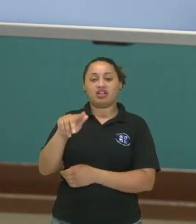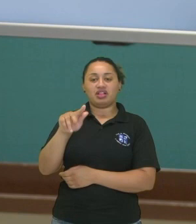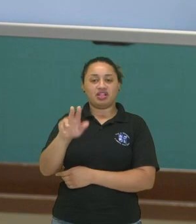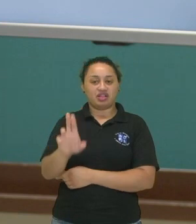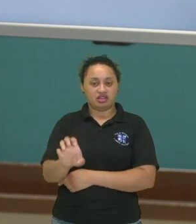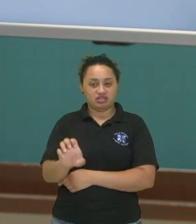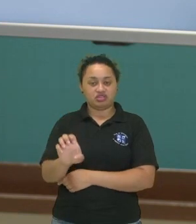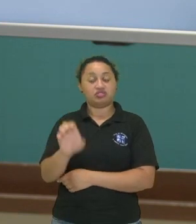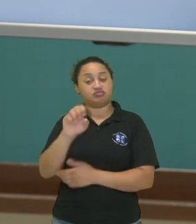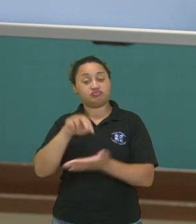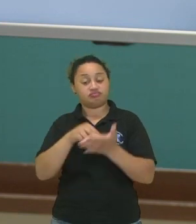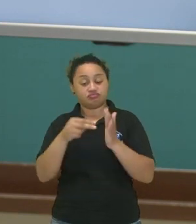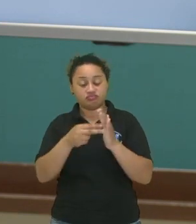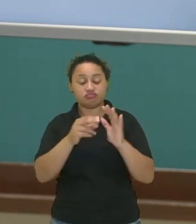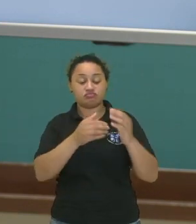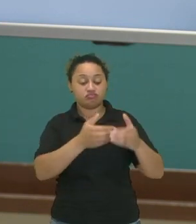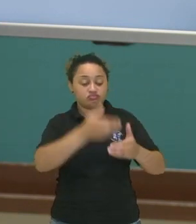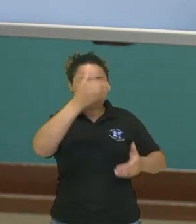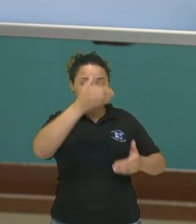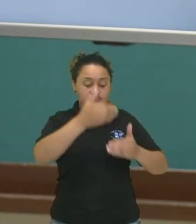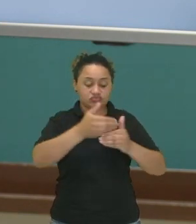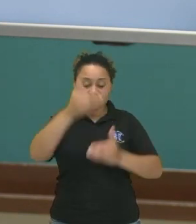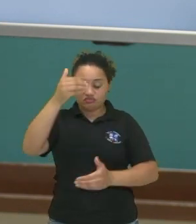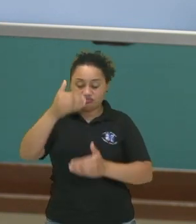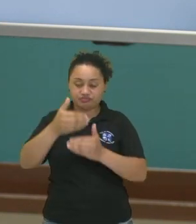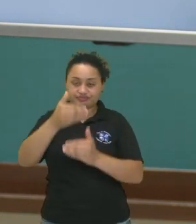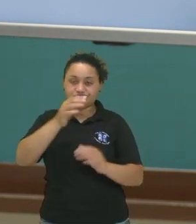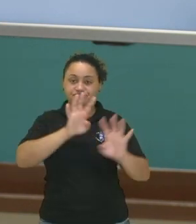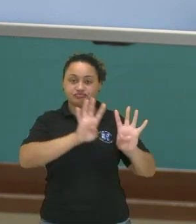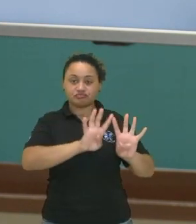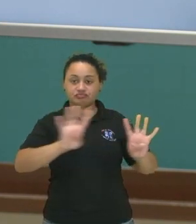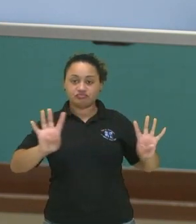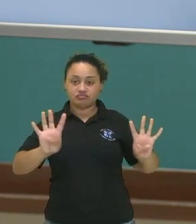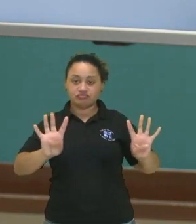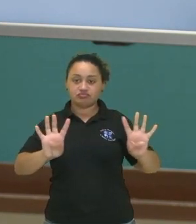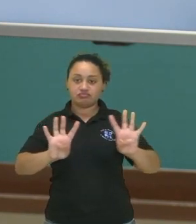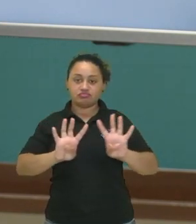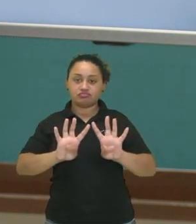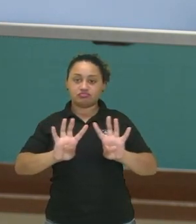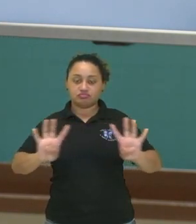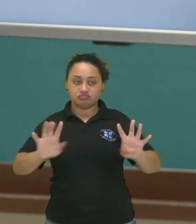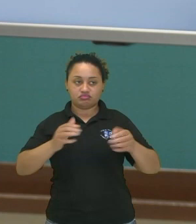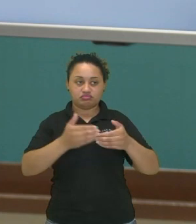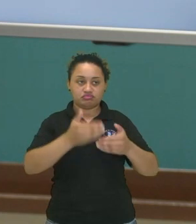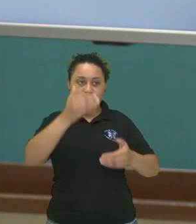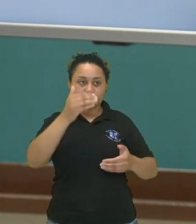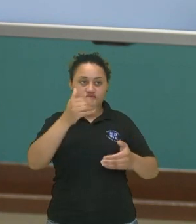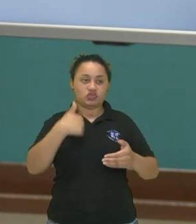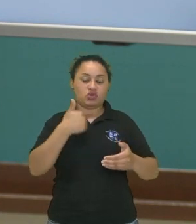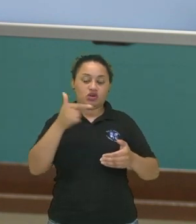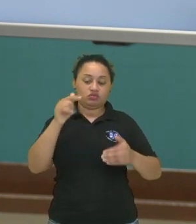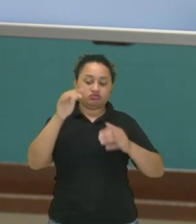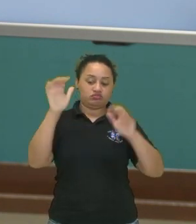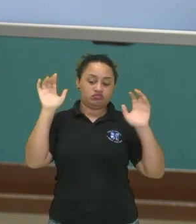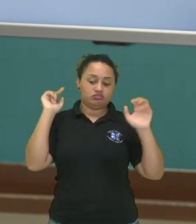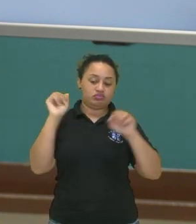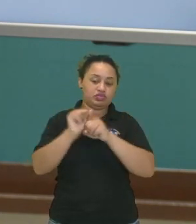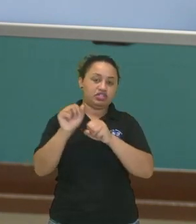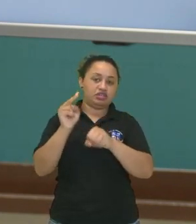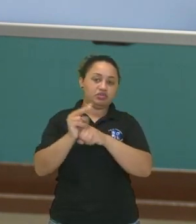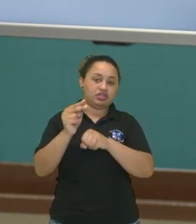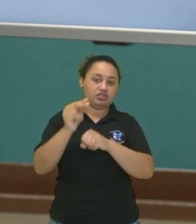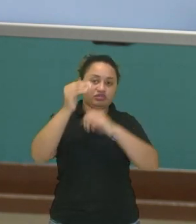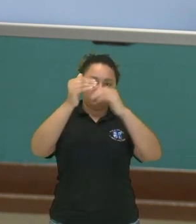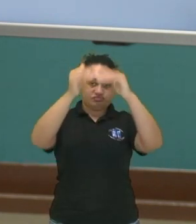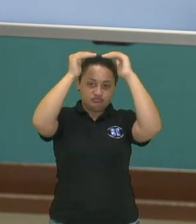que monta com escudos, e normalmente os soldados da frente montariam os escudos aqui, outros de trás poderiam proteger também em